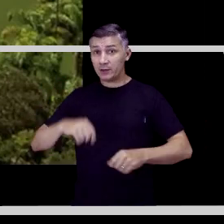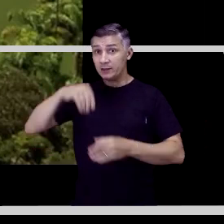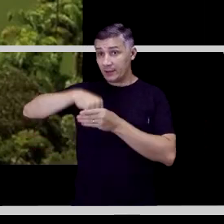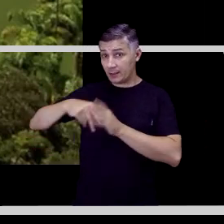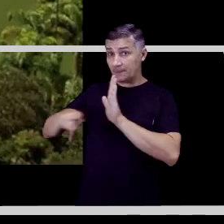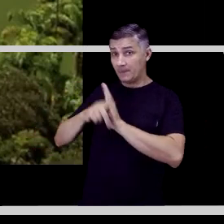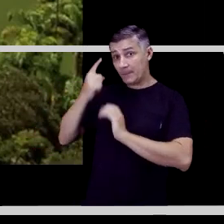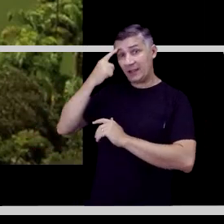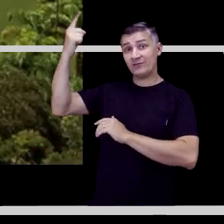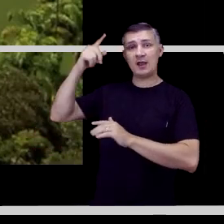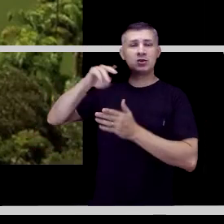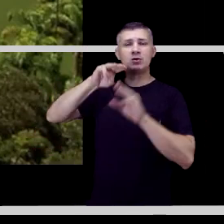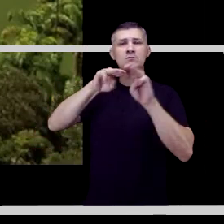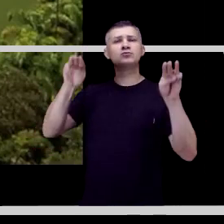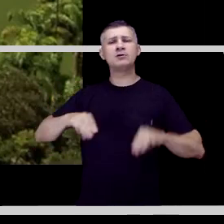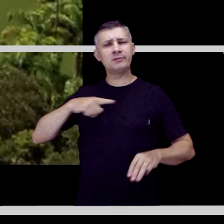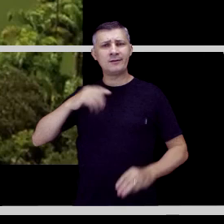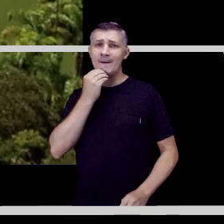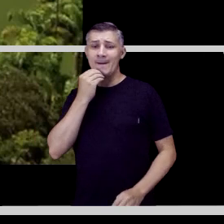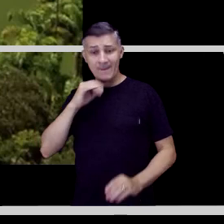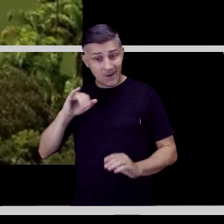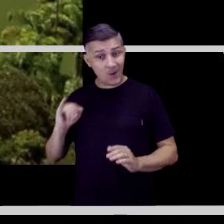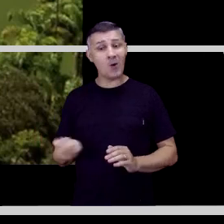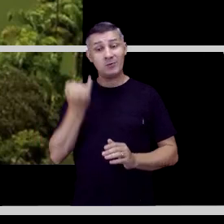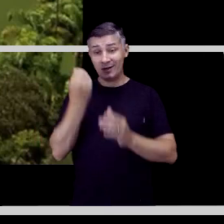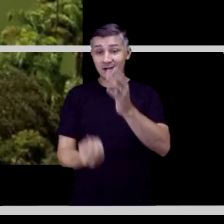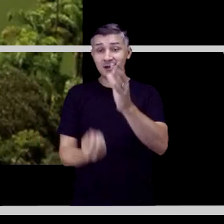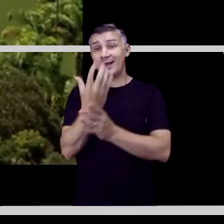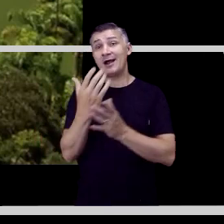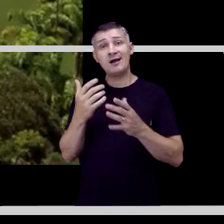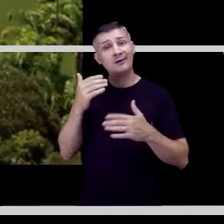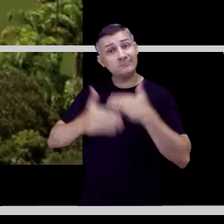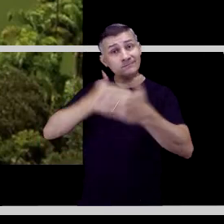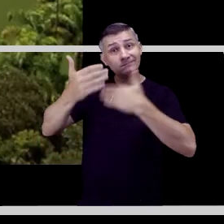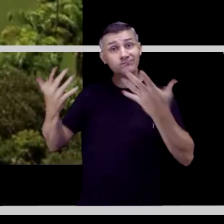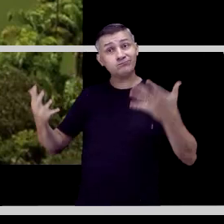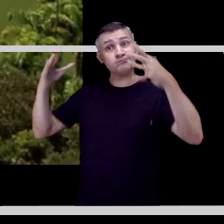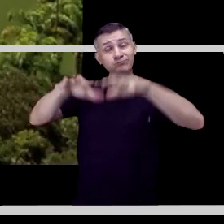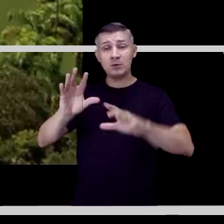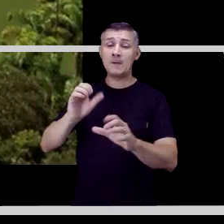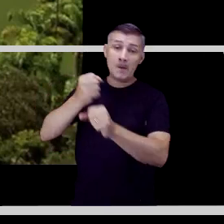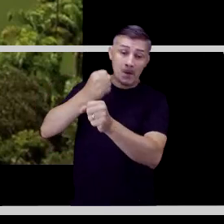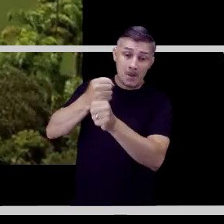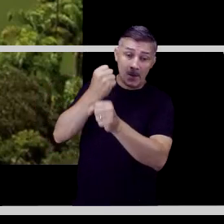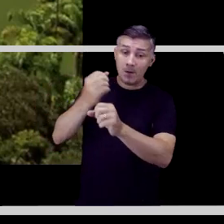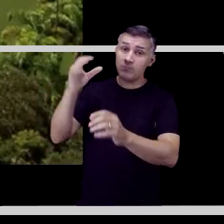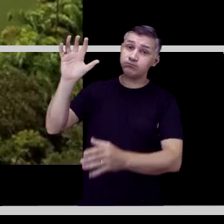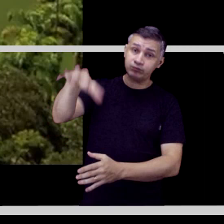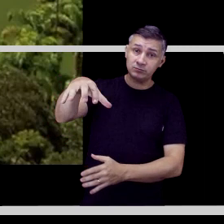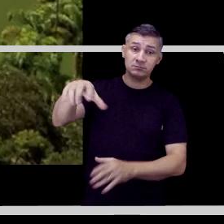museu desenvolve, e que a gente teve a oportunidade, então, de criar uma implantação